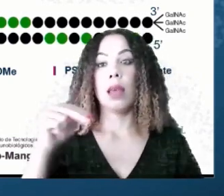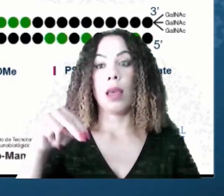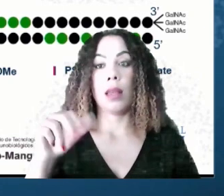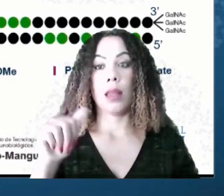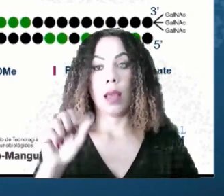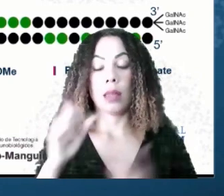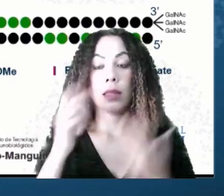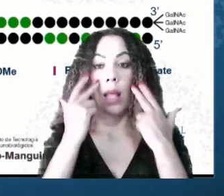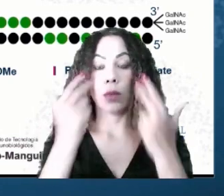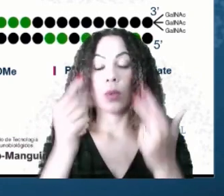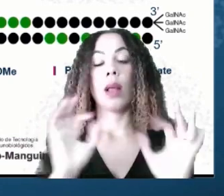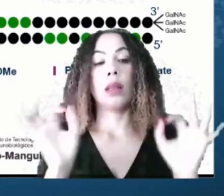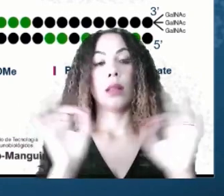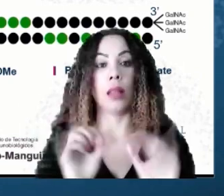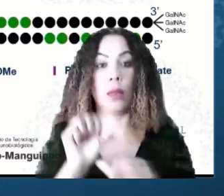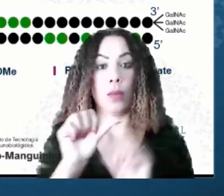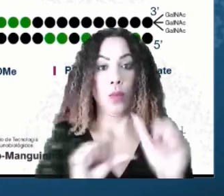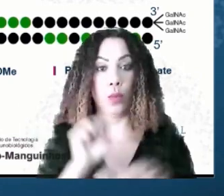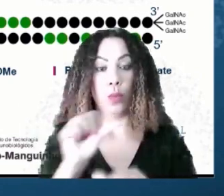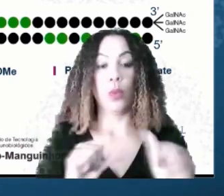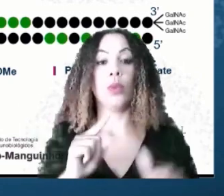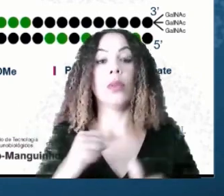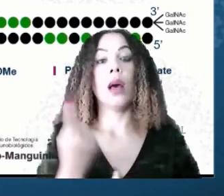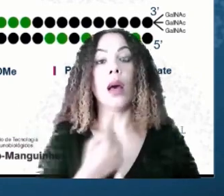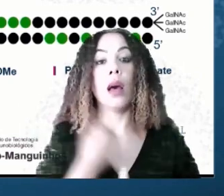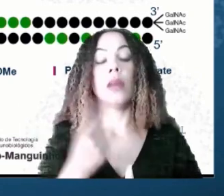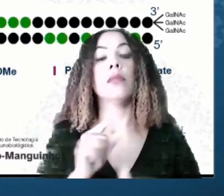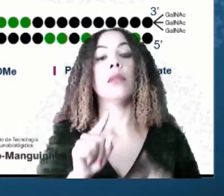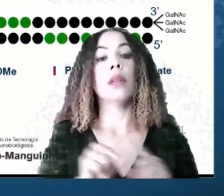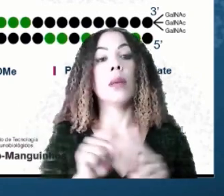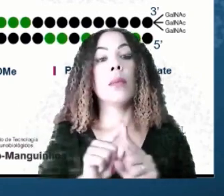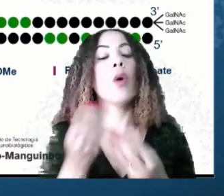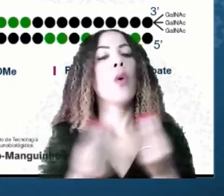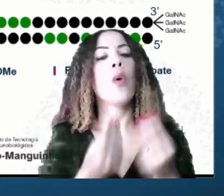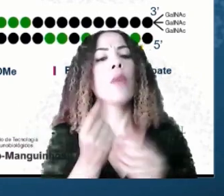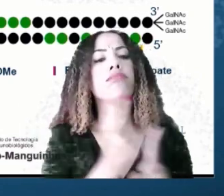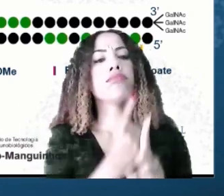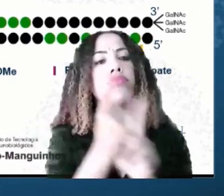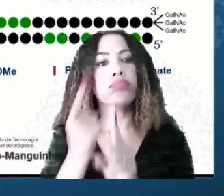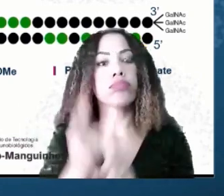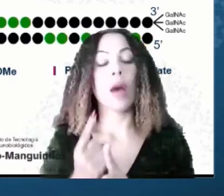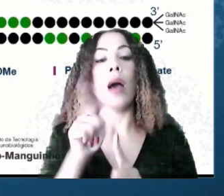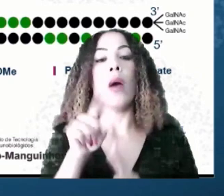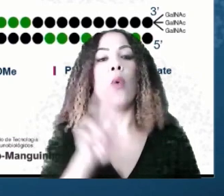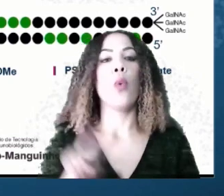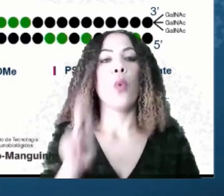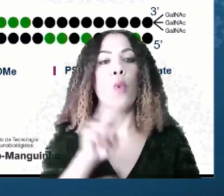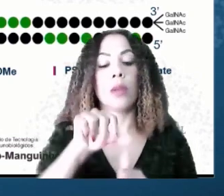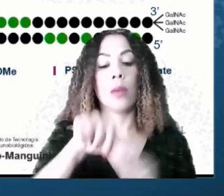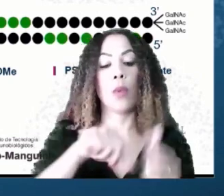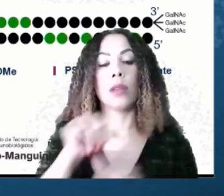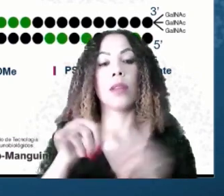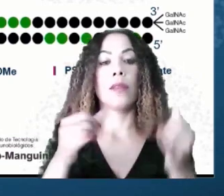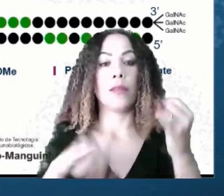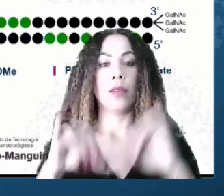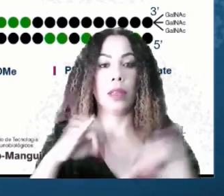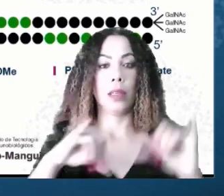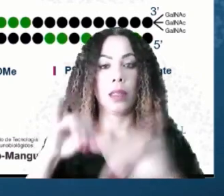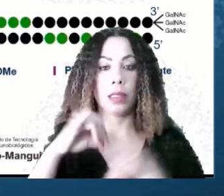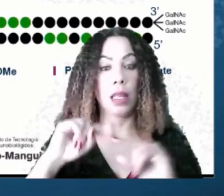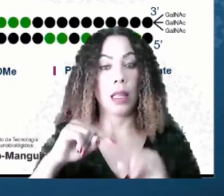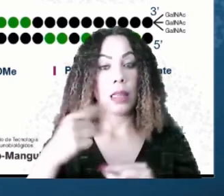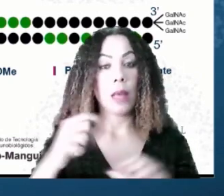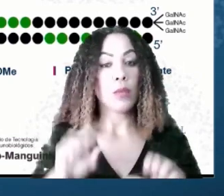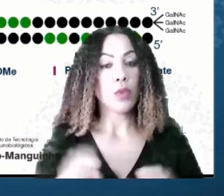sem modificação, e a gente abordou através de uma modificação química. E depois de muito esforço